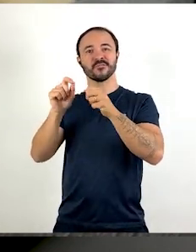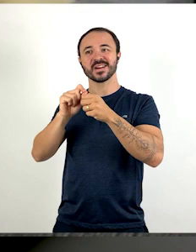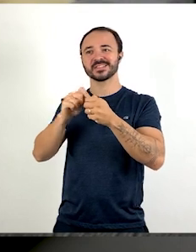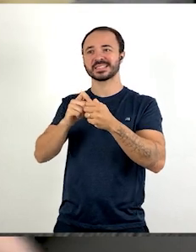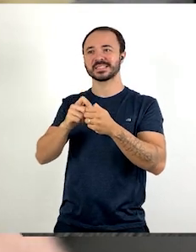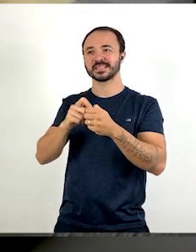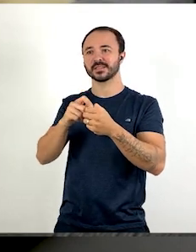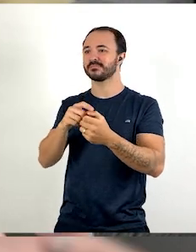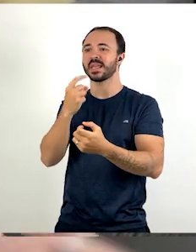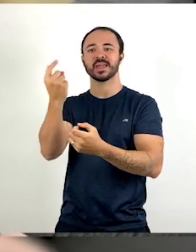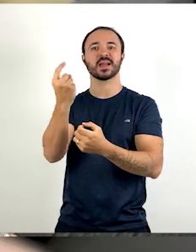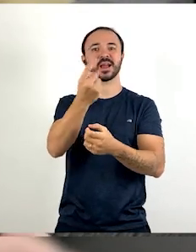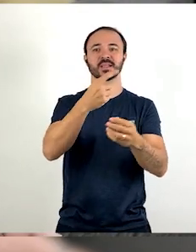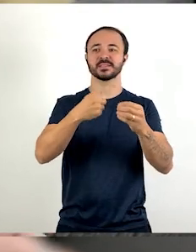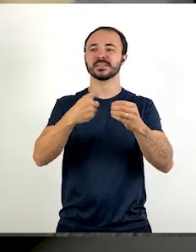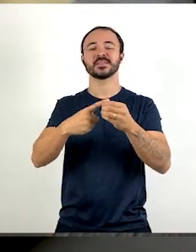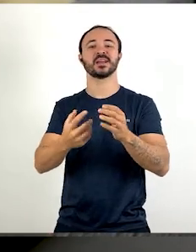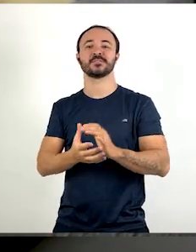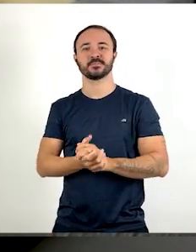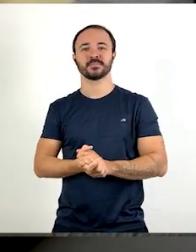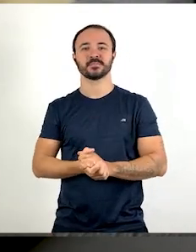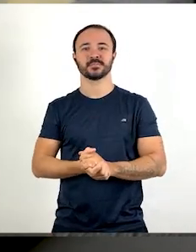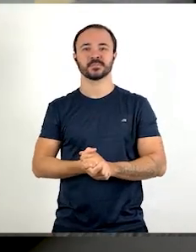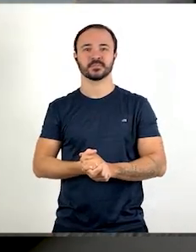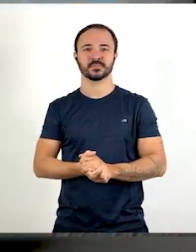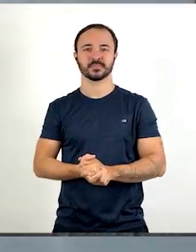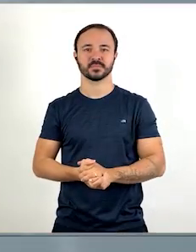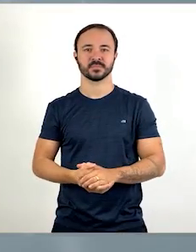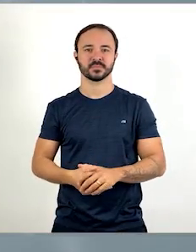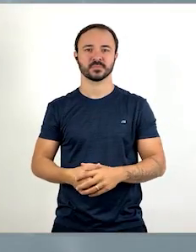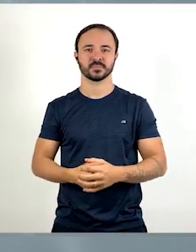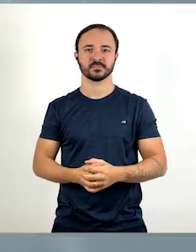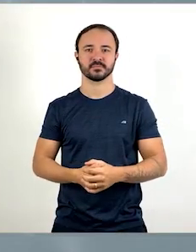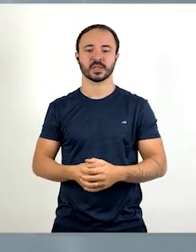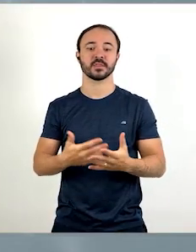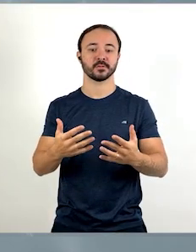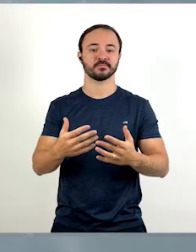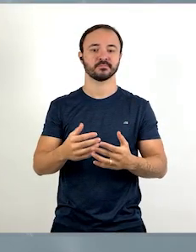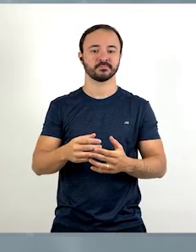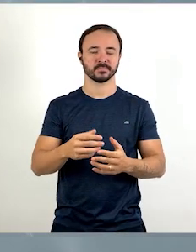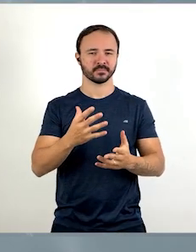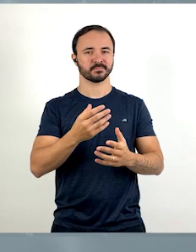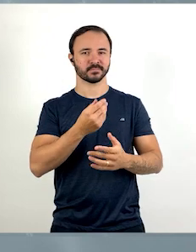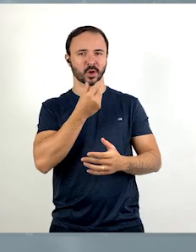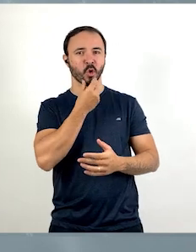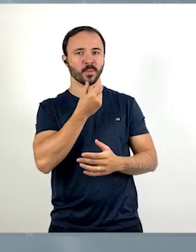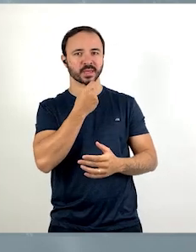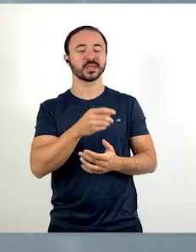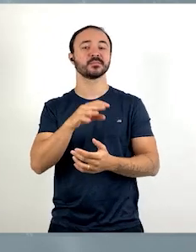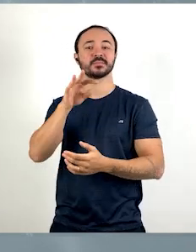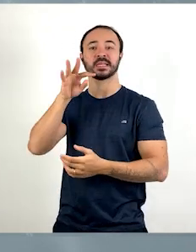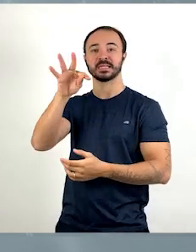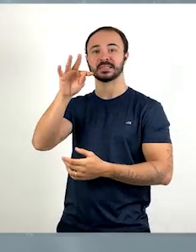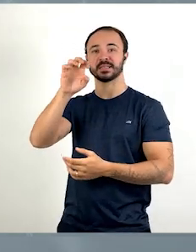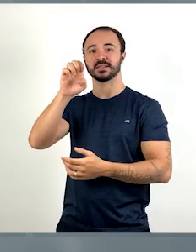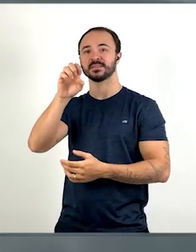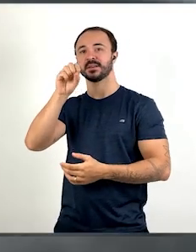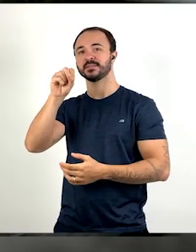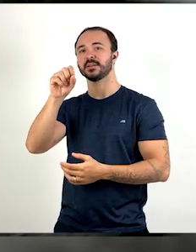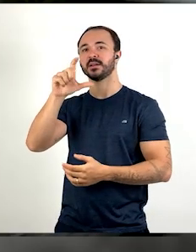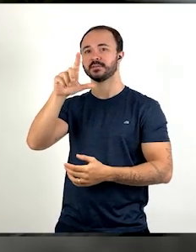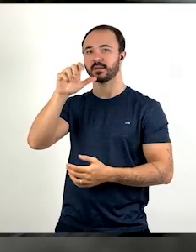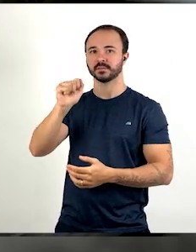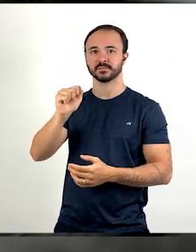inviável, né? Tendo consciência desse problema, Nikola Tesla que era ex-funcionário